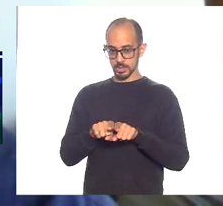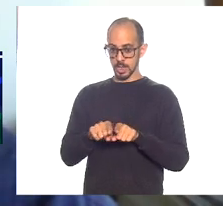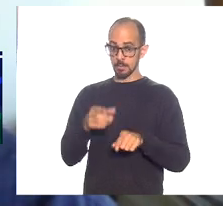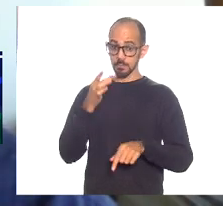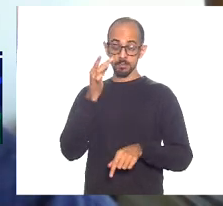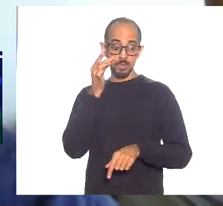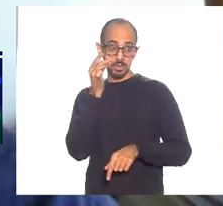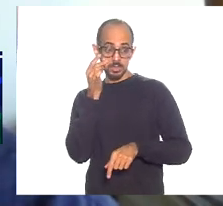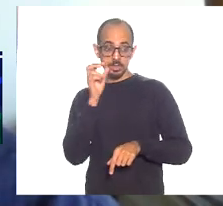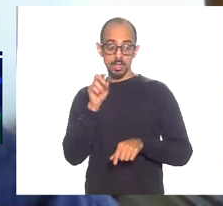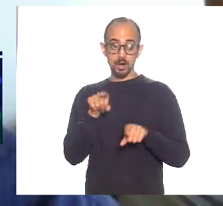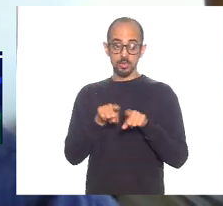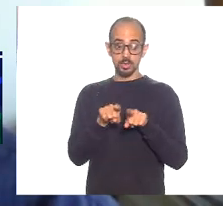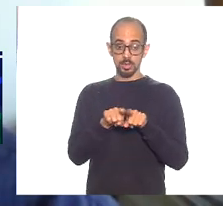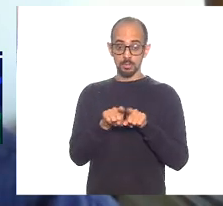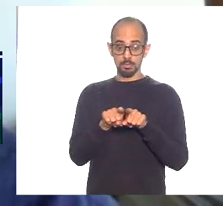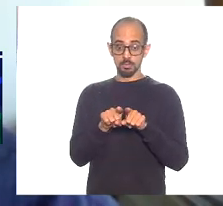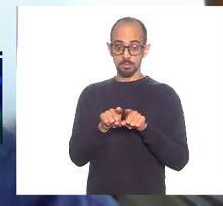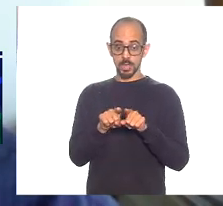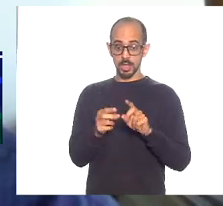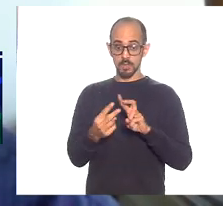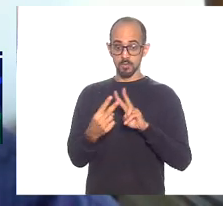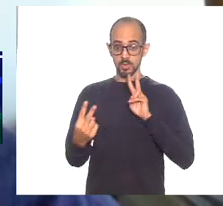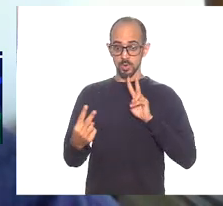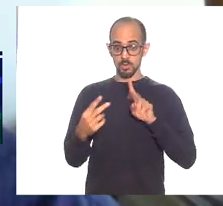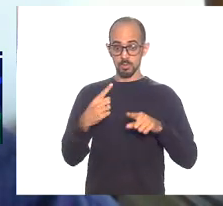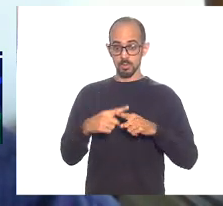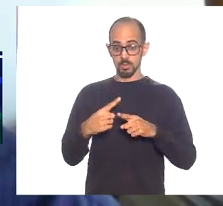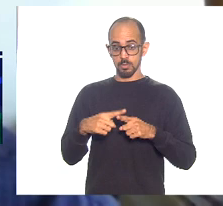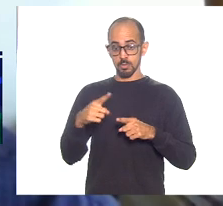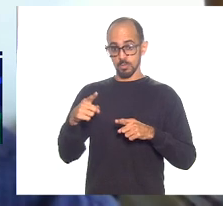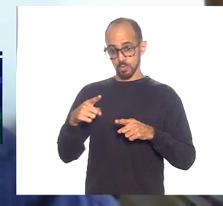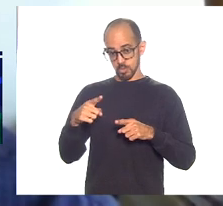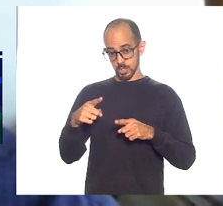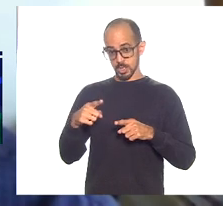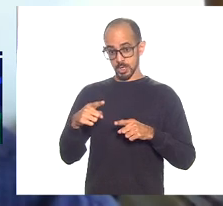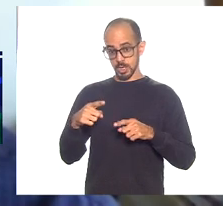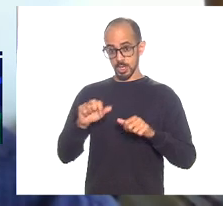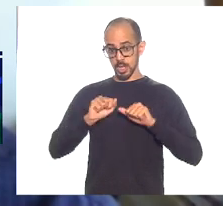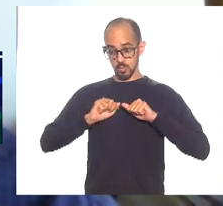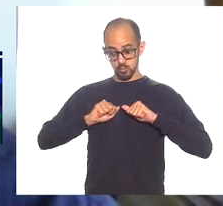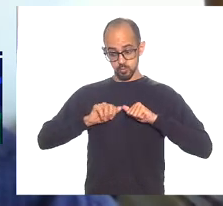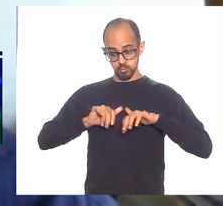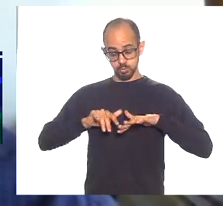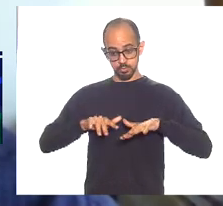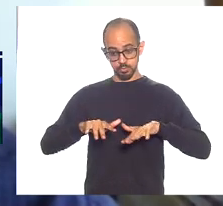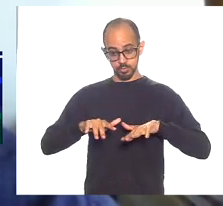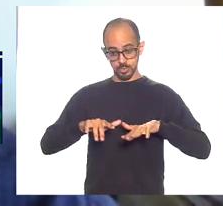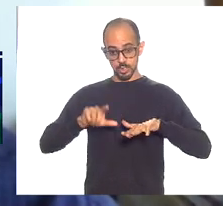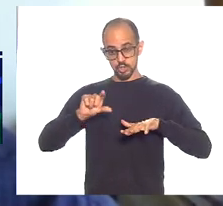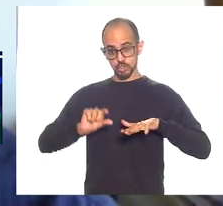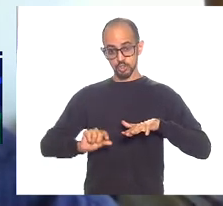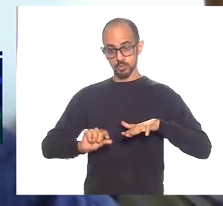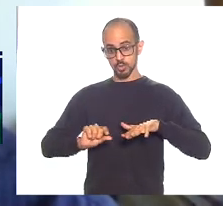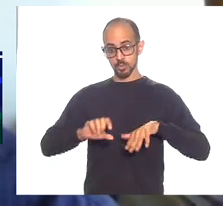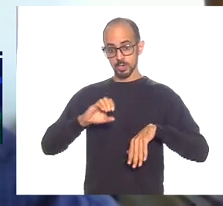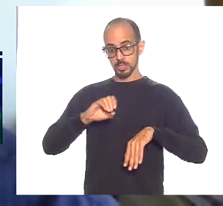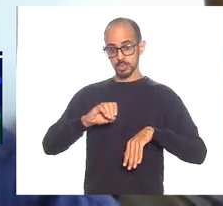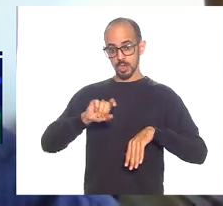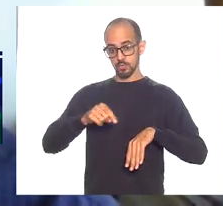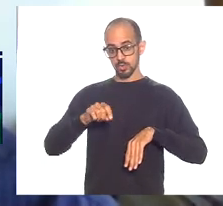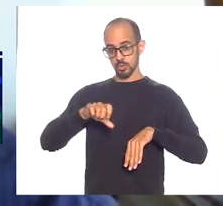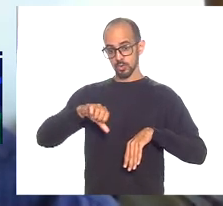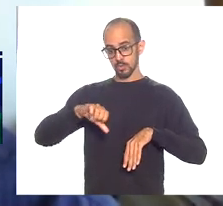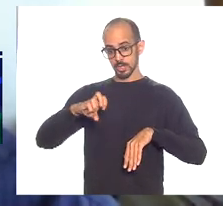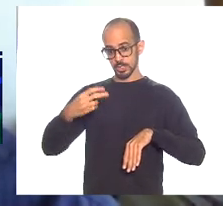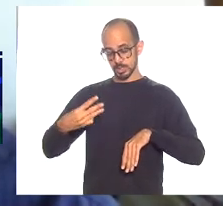semipresencial porque o índice de contaminação segundo o jornal de hoje caiu fazendo 93